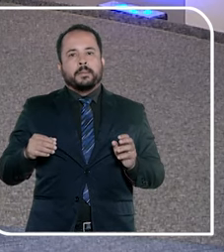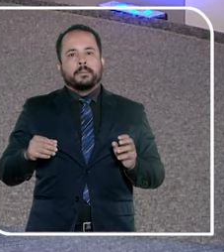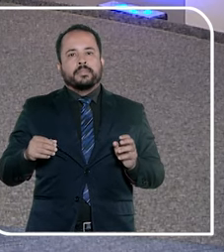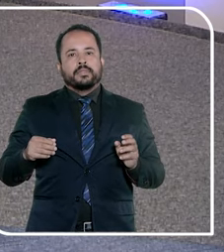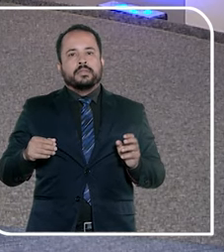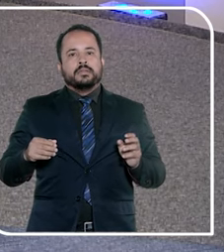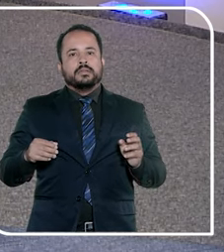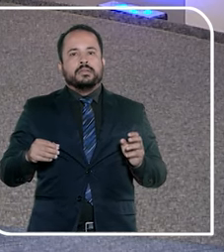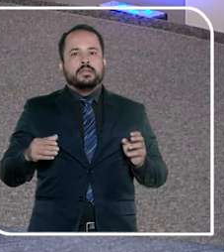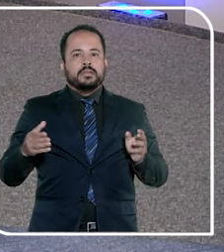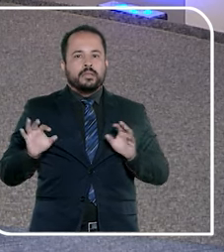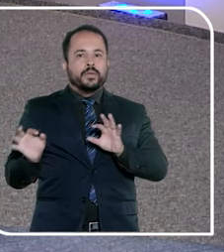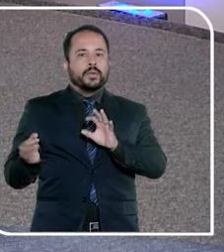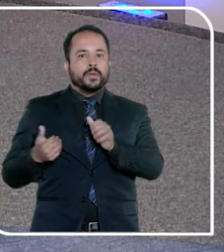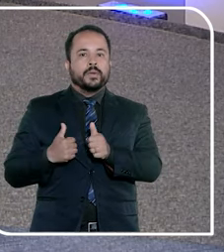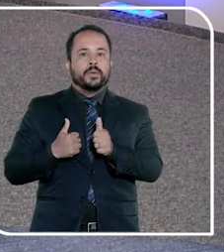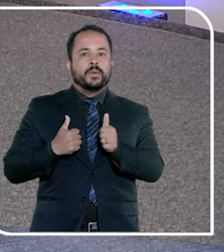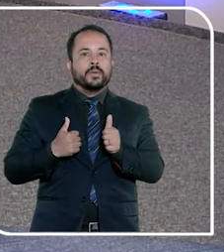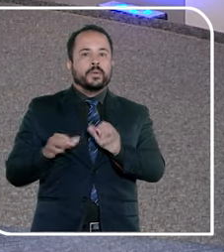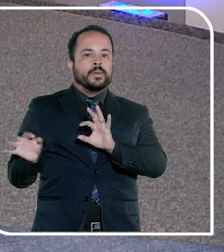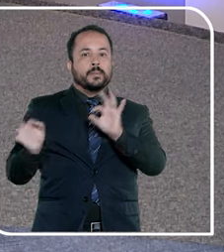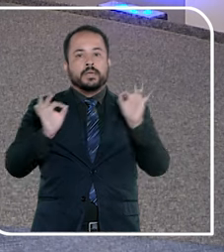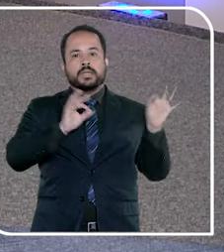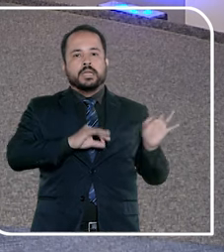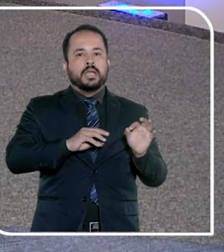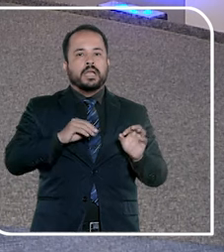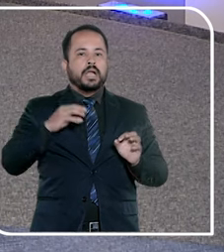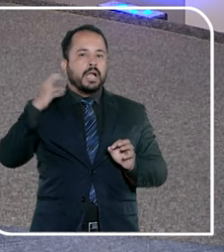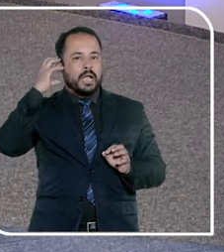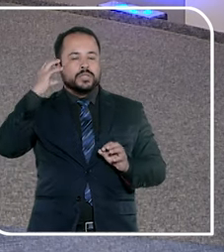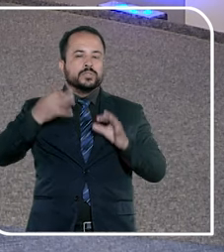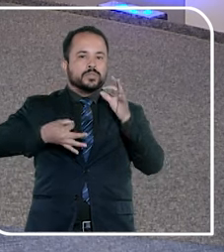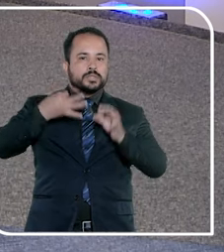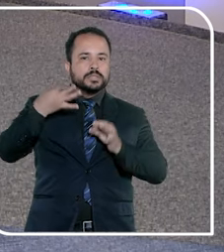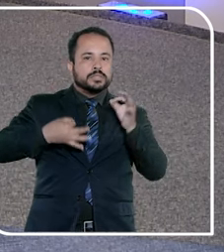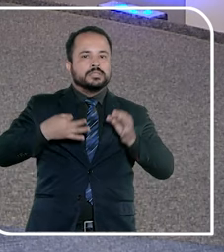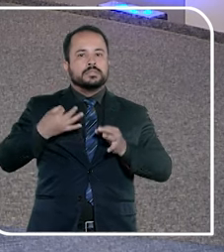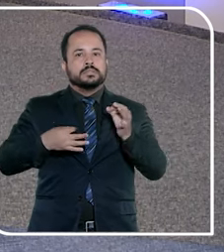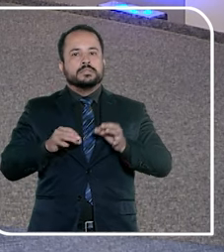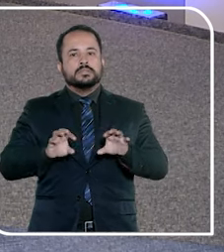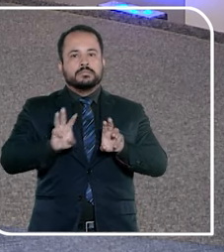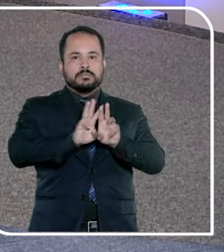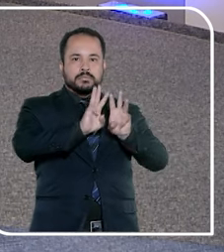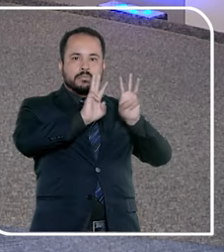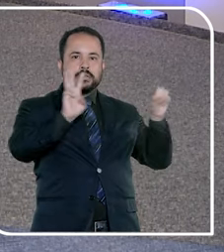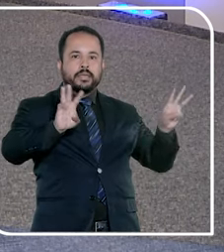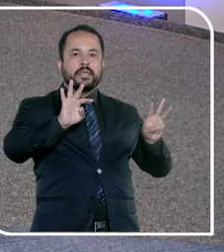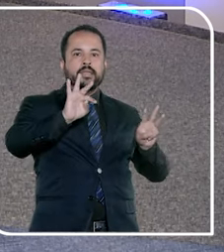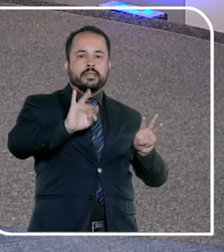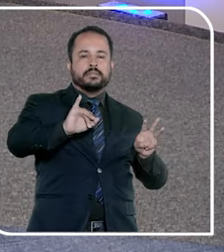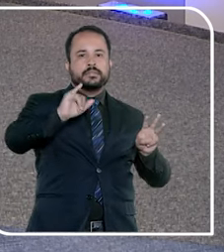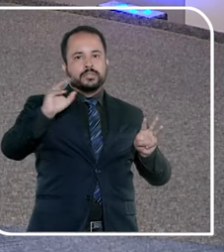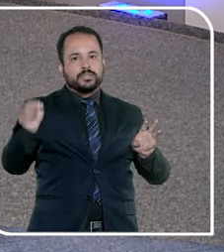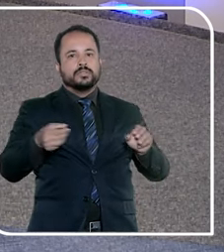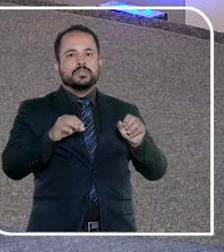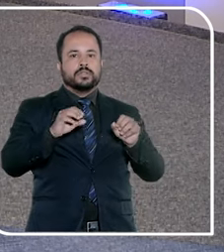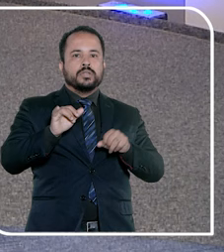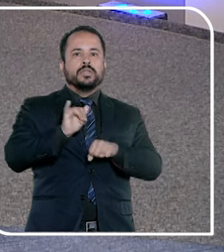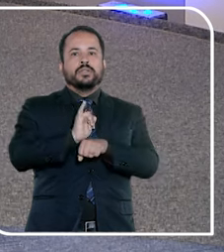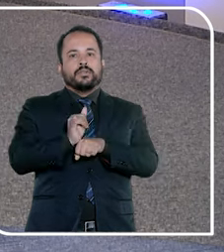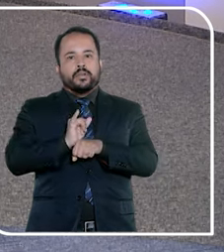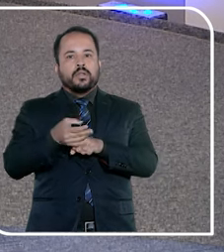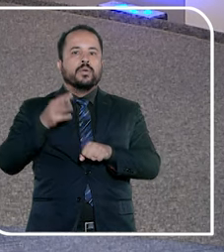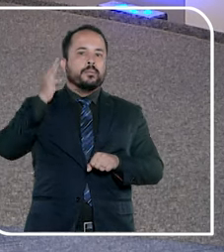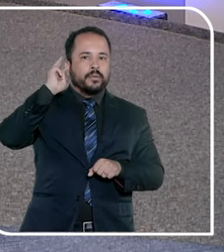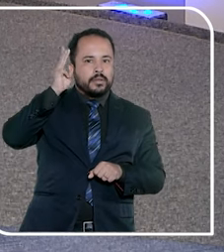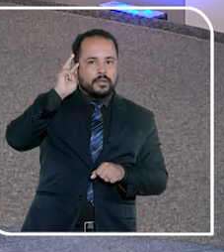acompanhar a programação da TV e da Rádio Justiça ou acessar o nosso canal do STJ no YouTube e no Spotify pode